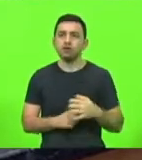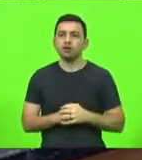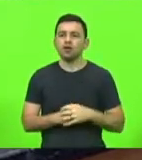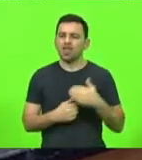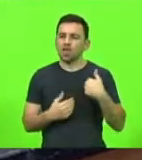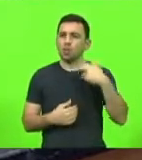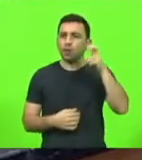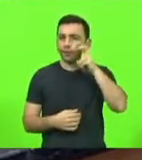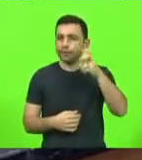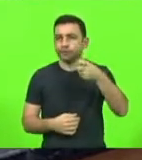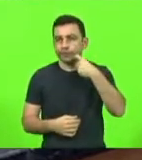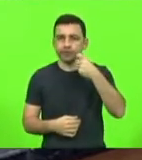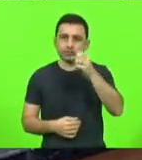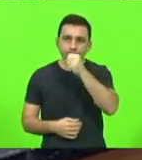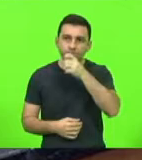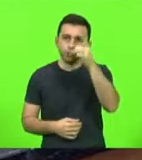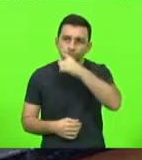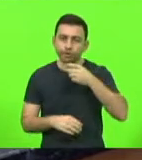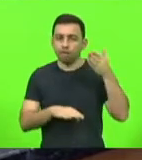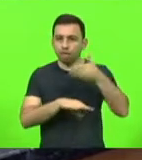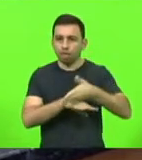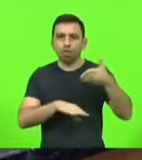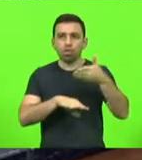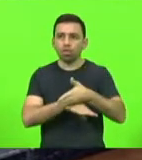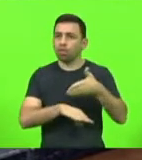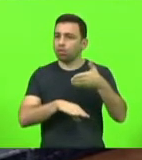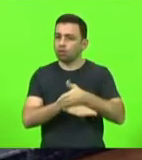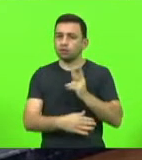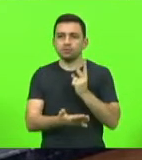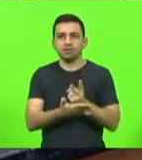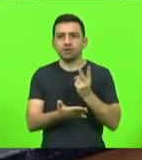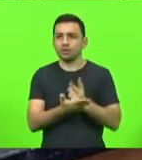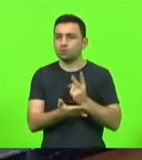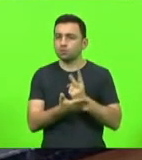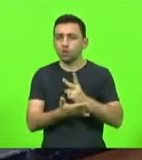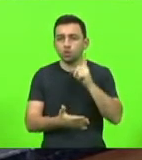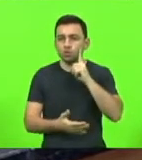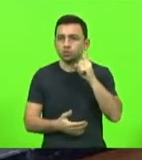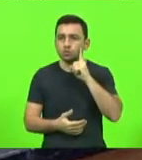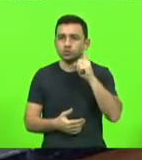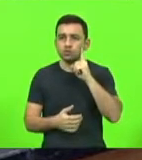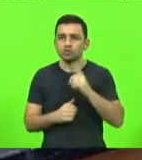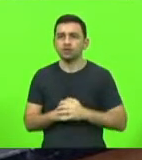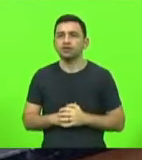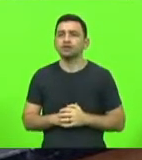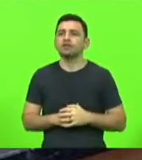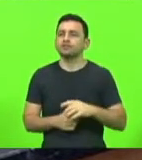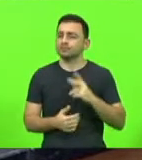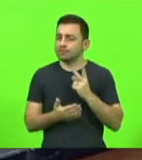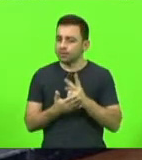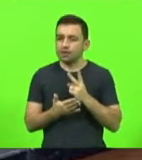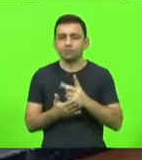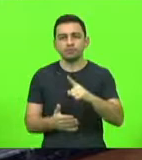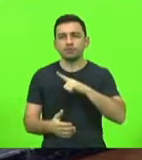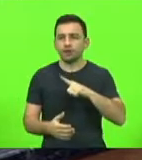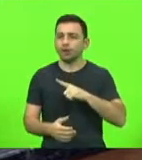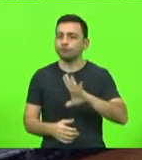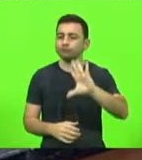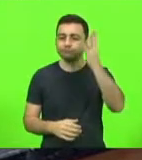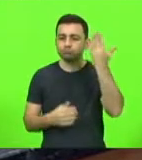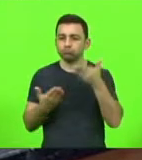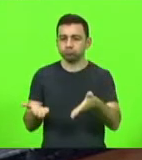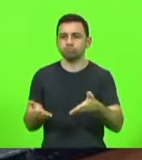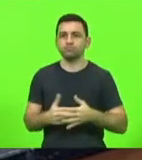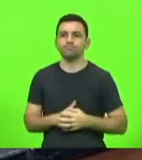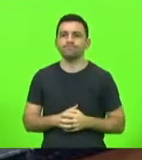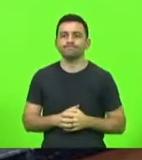sábado, domingo e segunda-feira. Todos os dias. E todos os dias é isso.